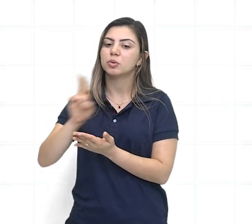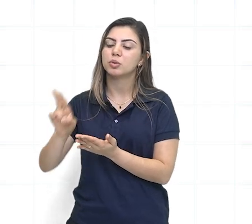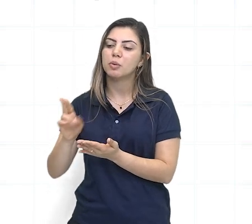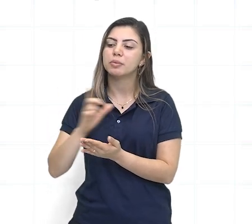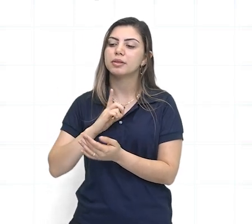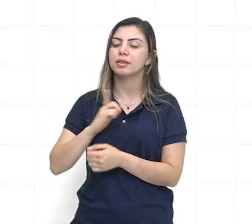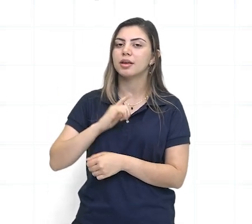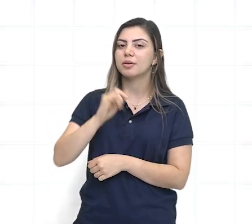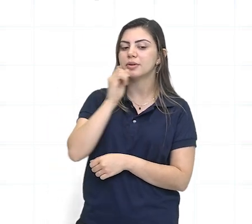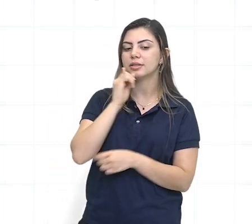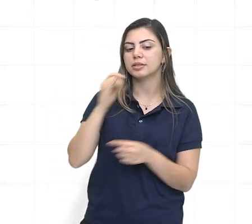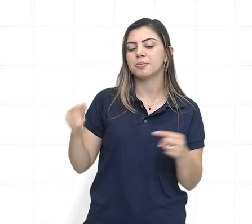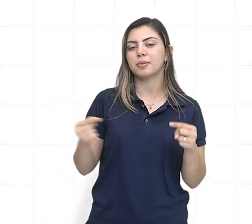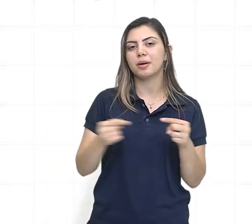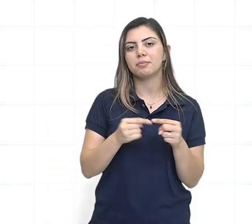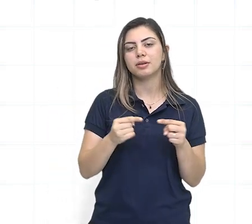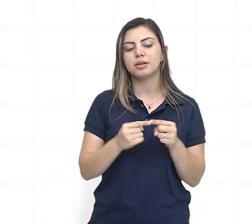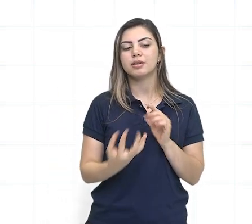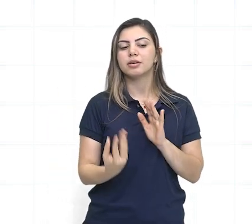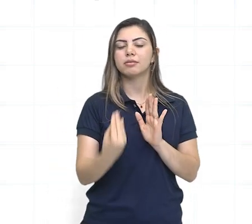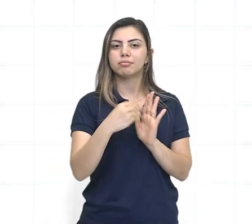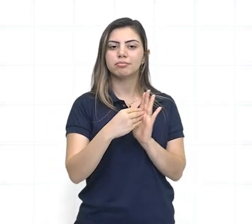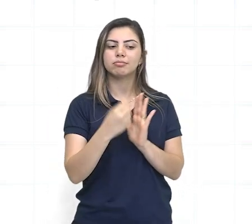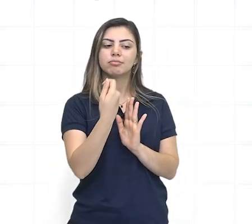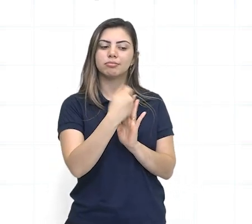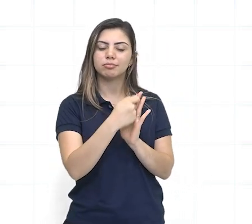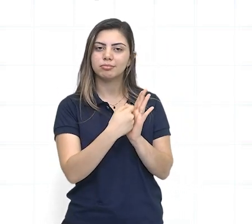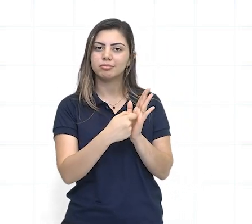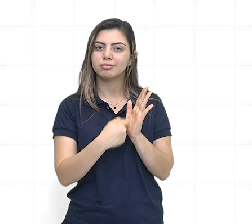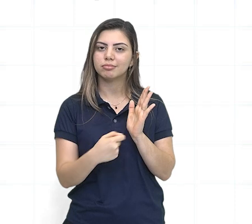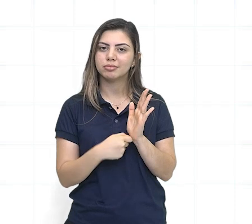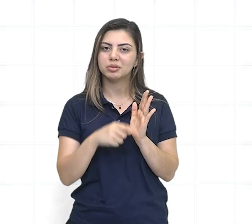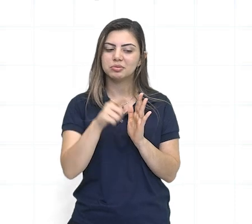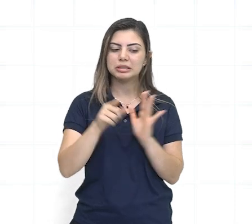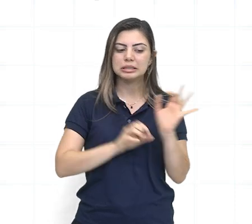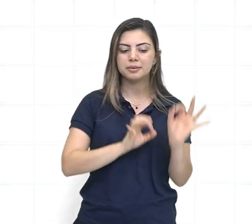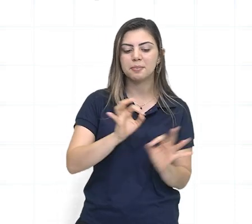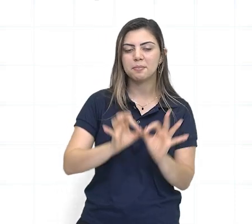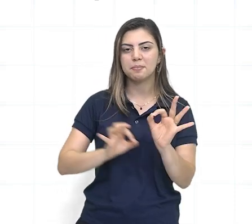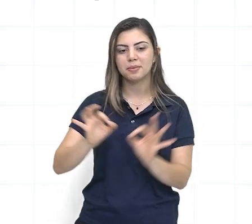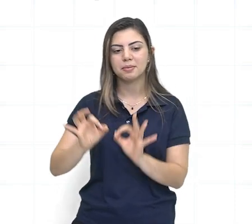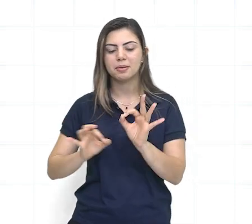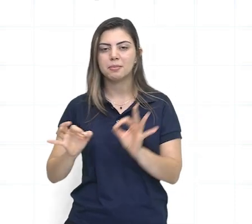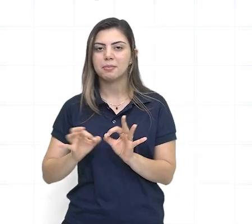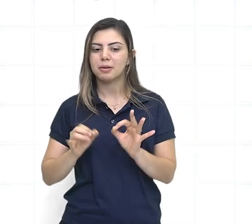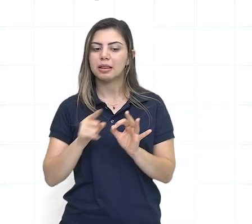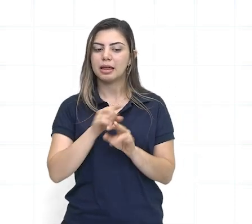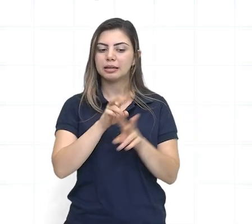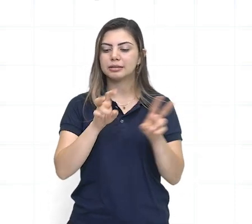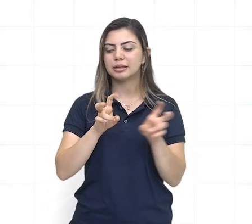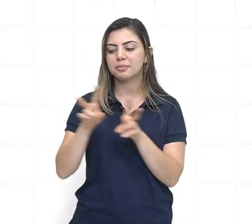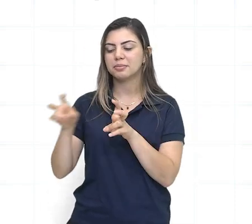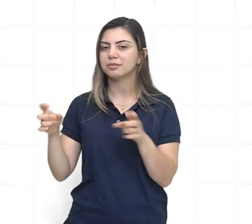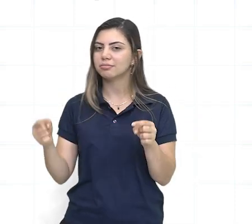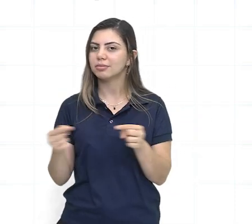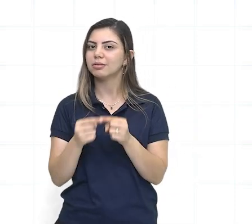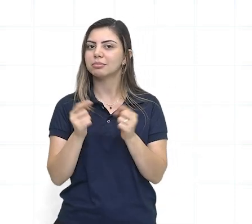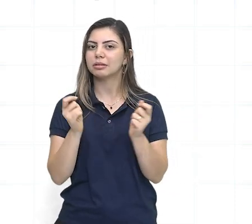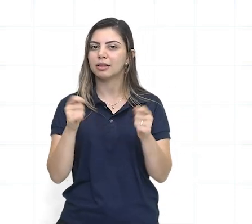exemplo do que eu estou falando e tal, aí você vai, né, arrumando lá para não ficar destoando do